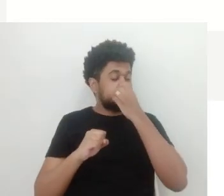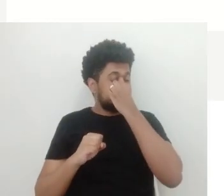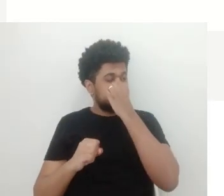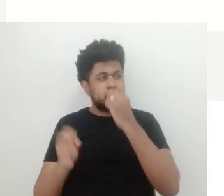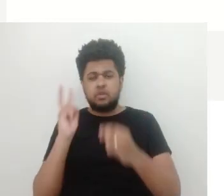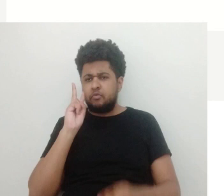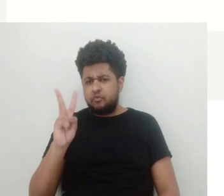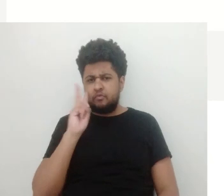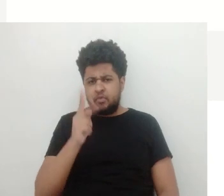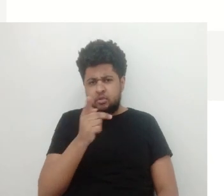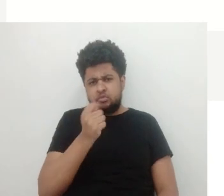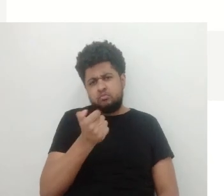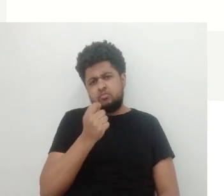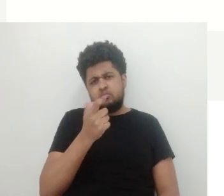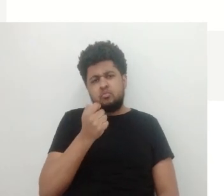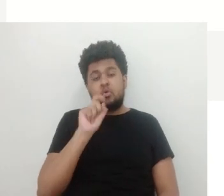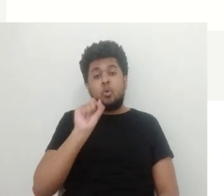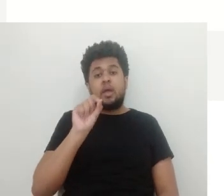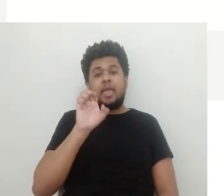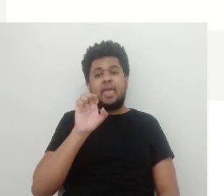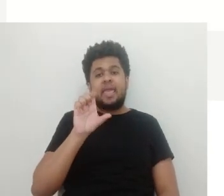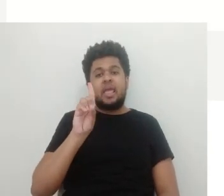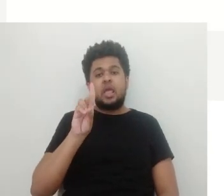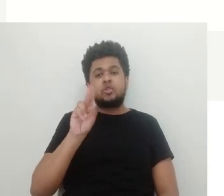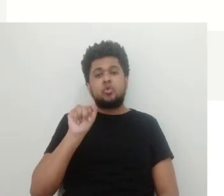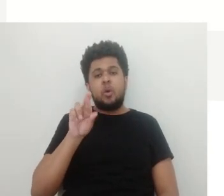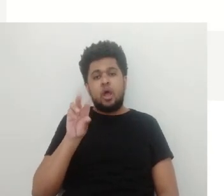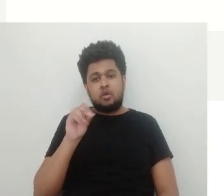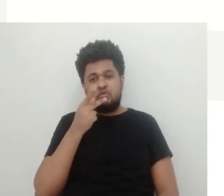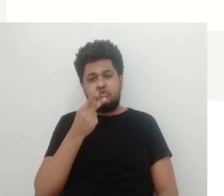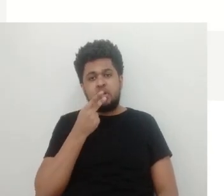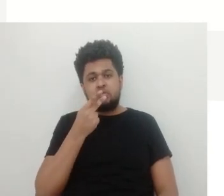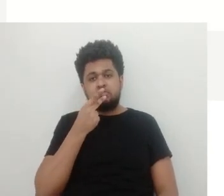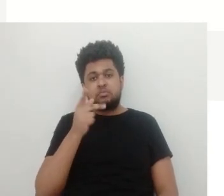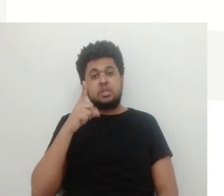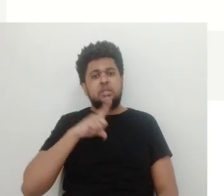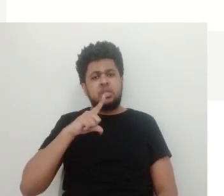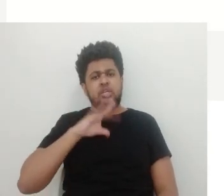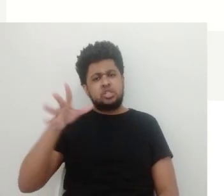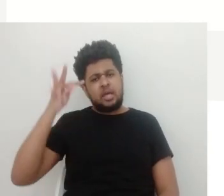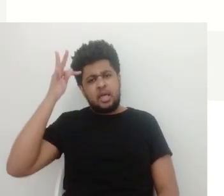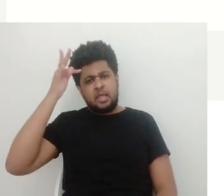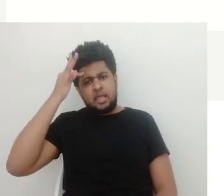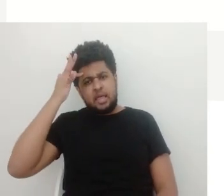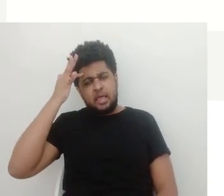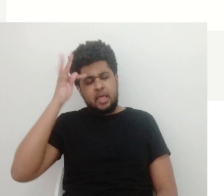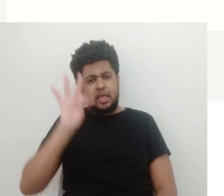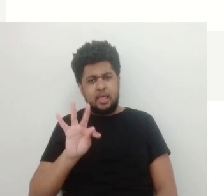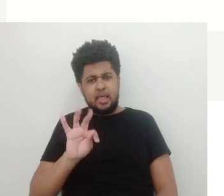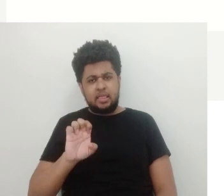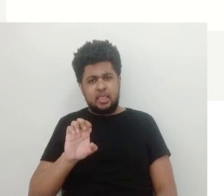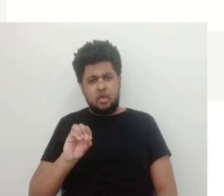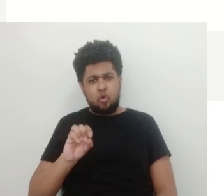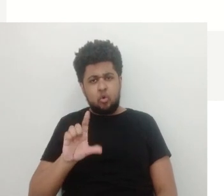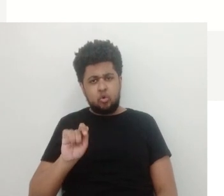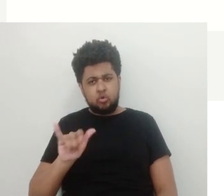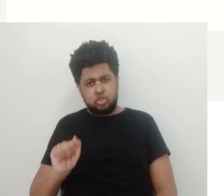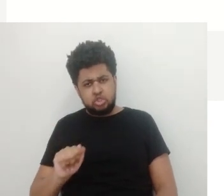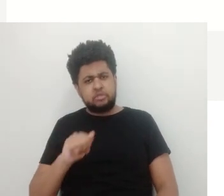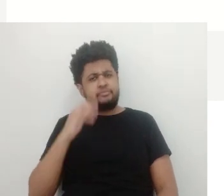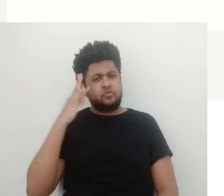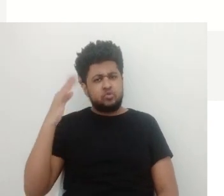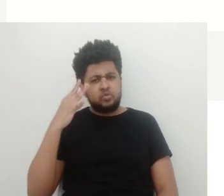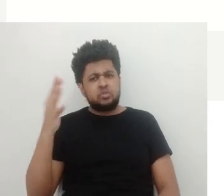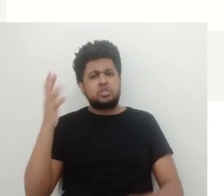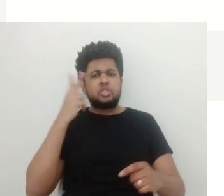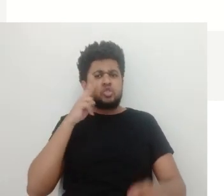uma parte da sua trajetória intelectual de formação em vários lugares, num banco, depois em outro, depois em outro. E